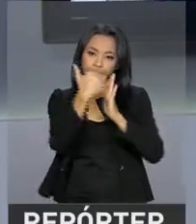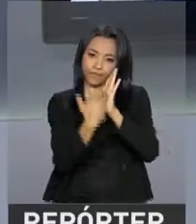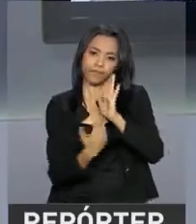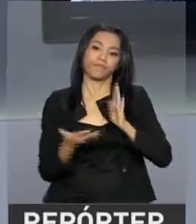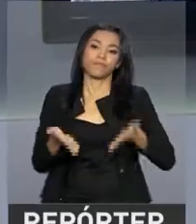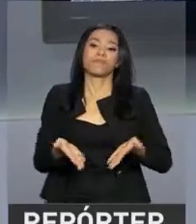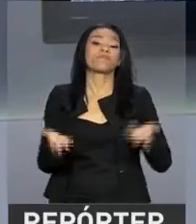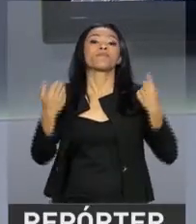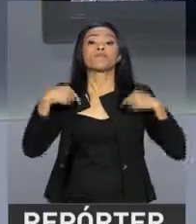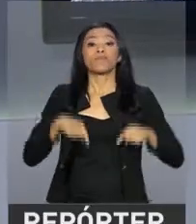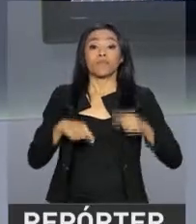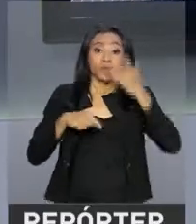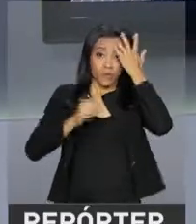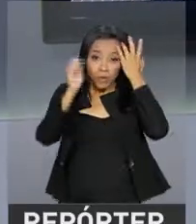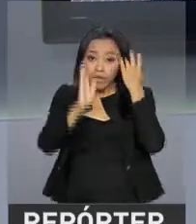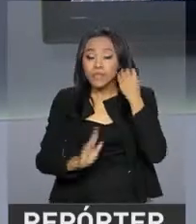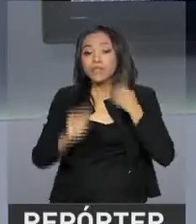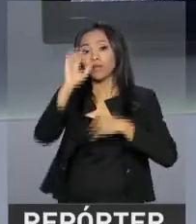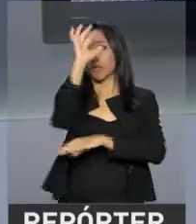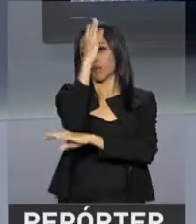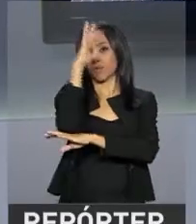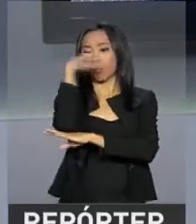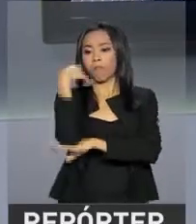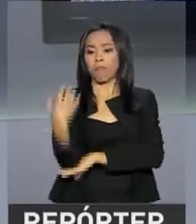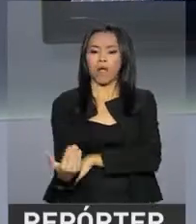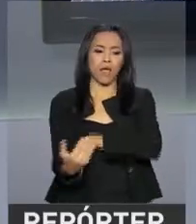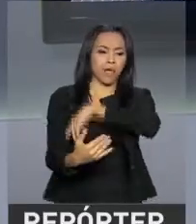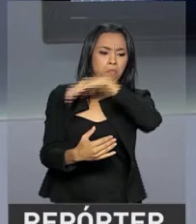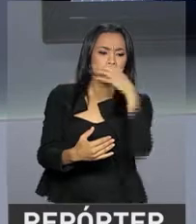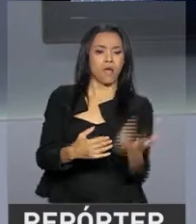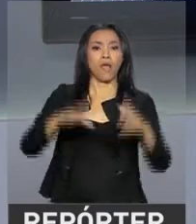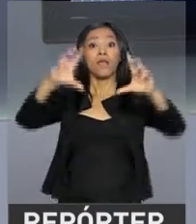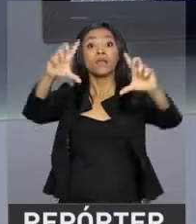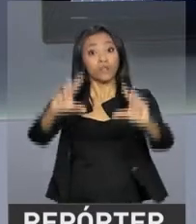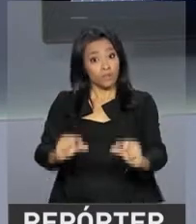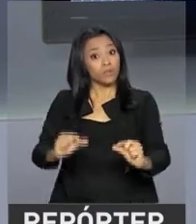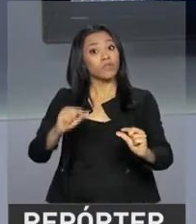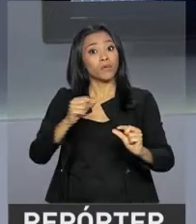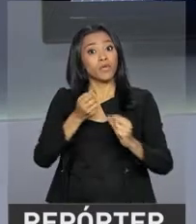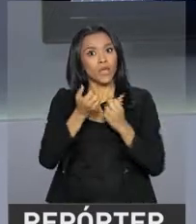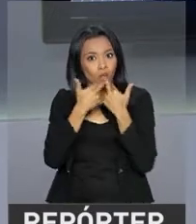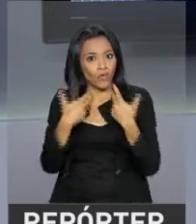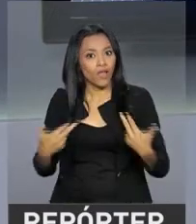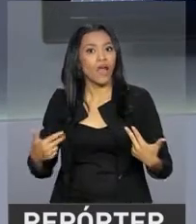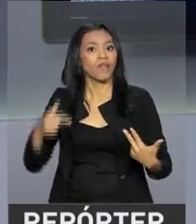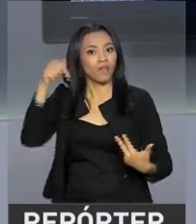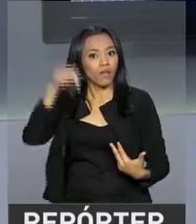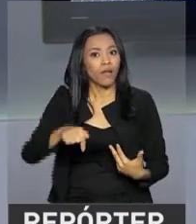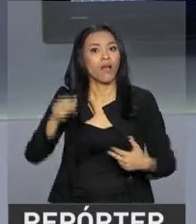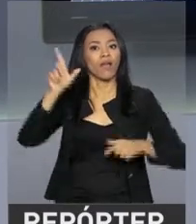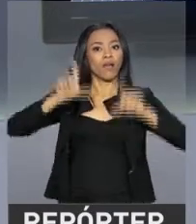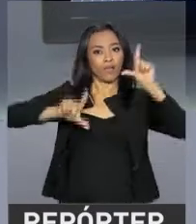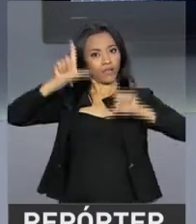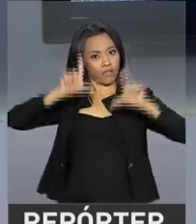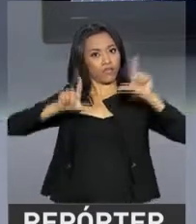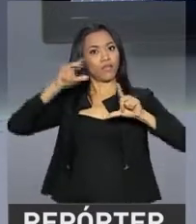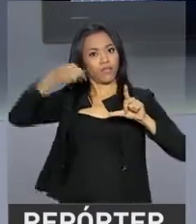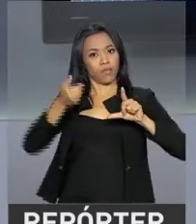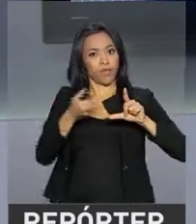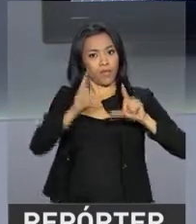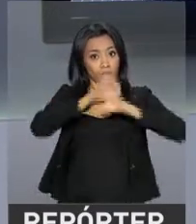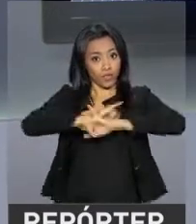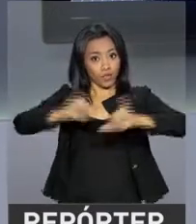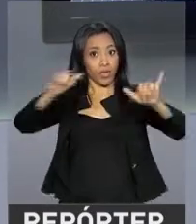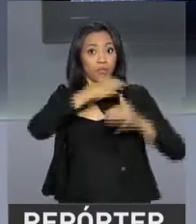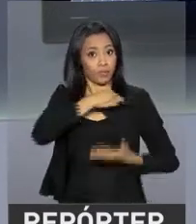desmatamento caiu no brasil a boa notícia foi divulgada aqui na tv nbr em primeira mão pelo ministro do meio ambiente sarney